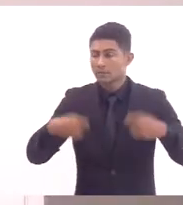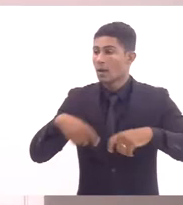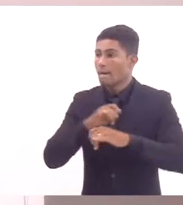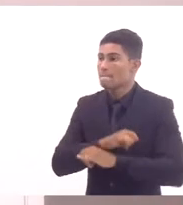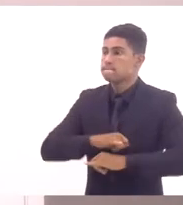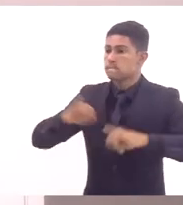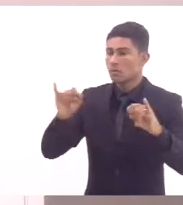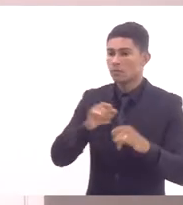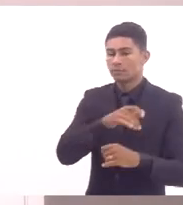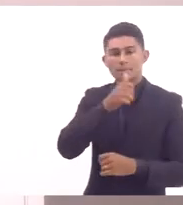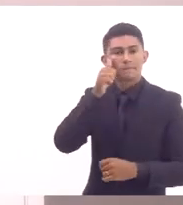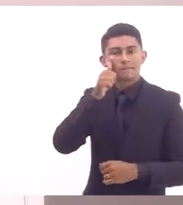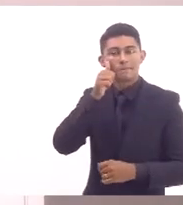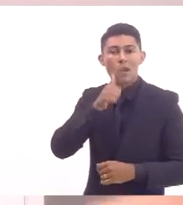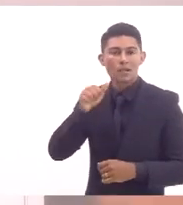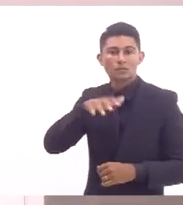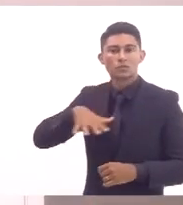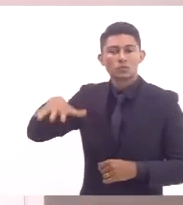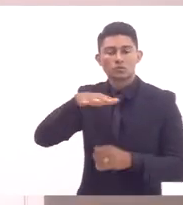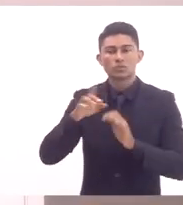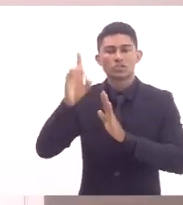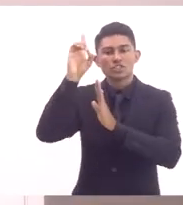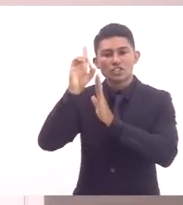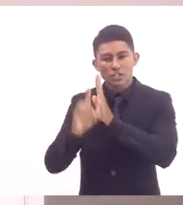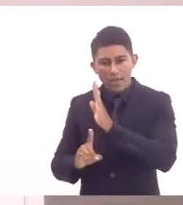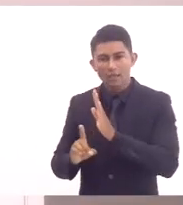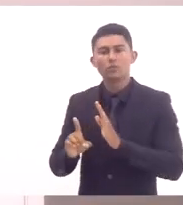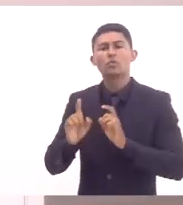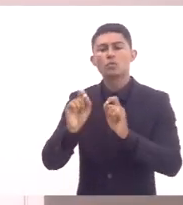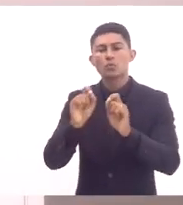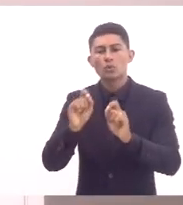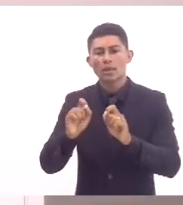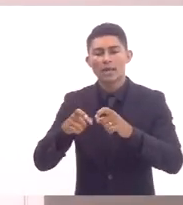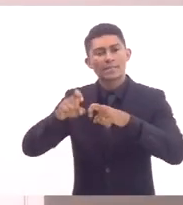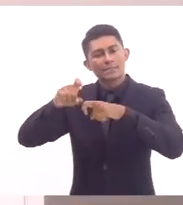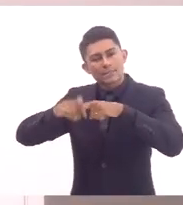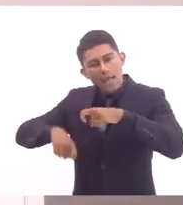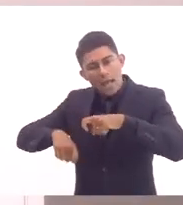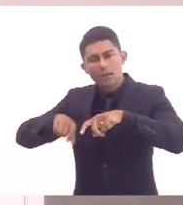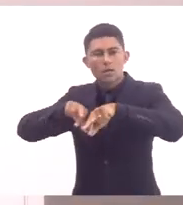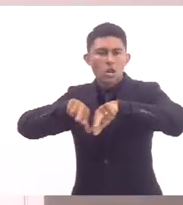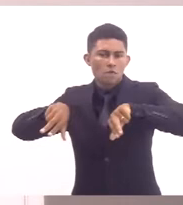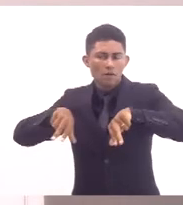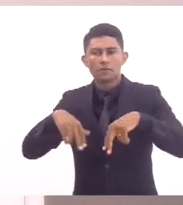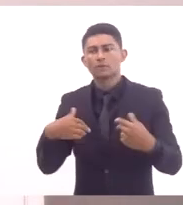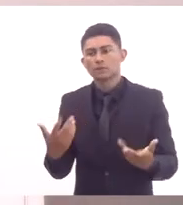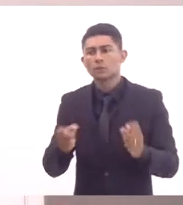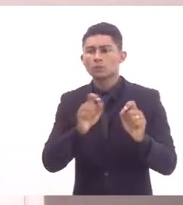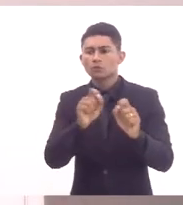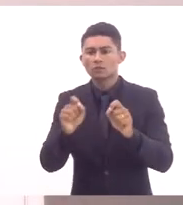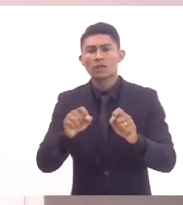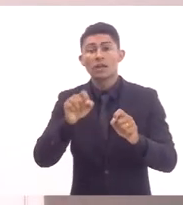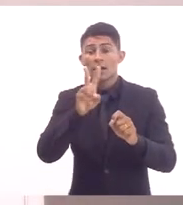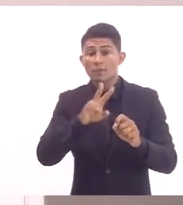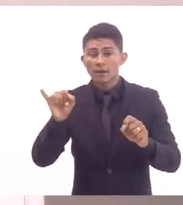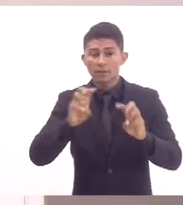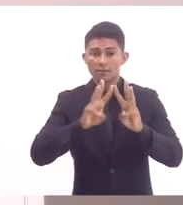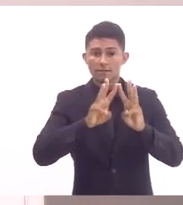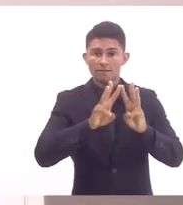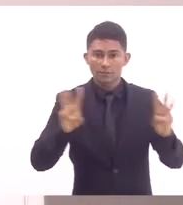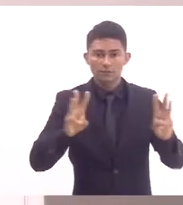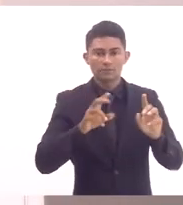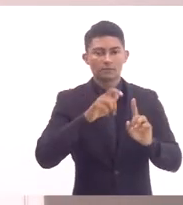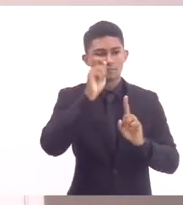reprodutivos na e tem o poder executivo publicará semestralmente no site eletrônico boletim